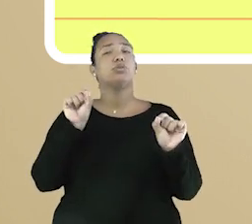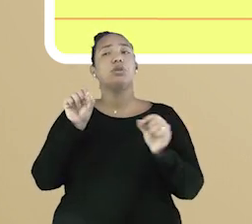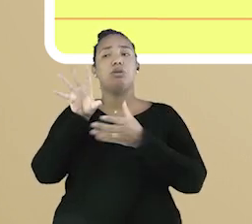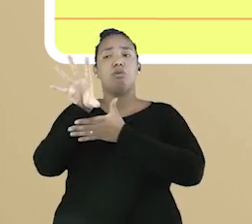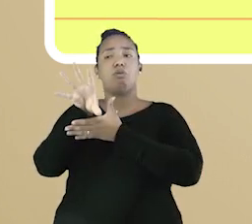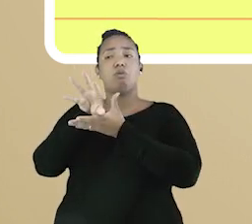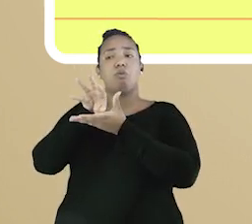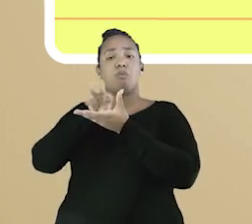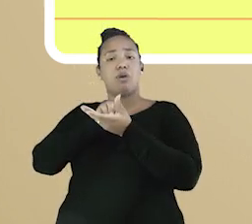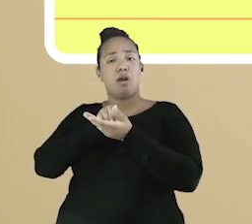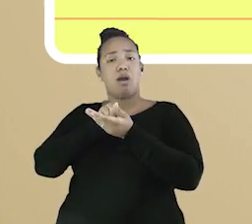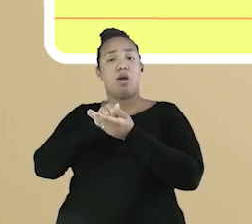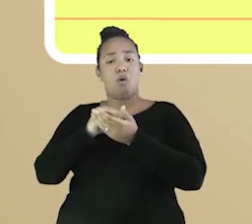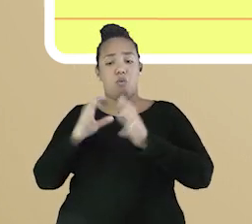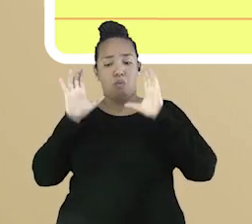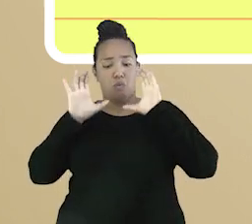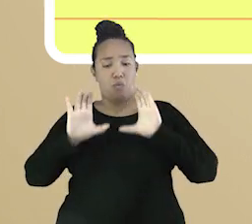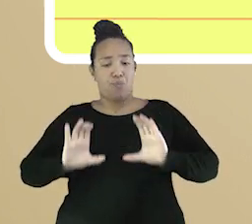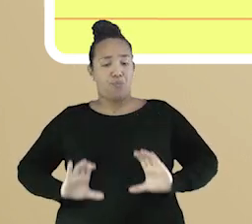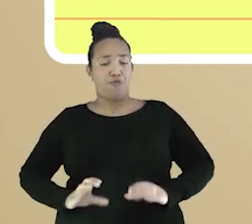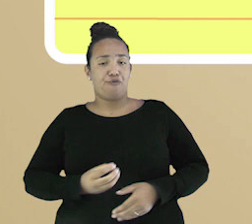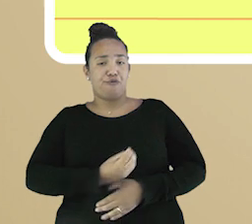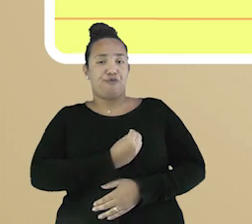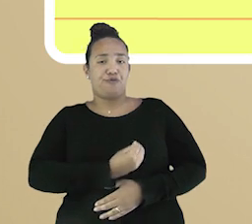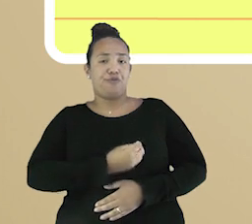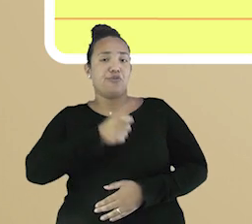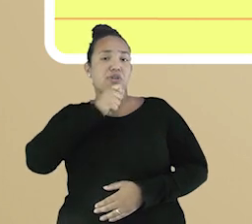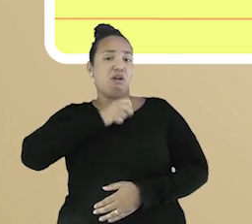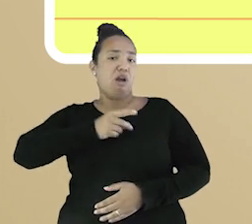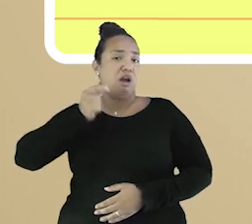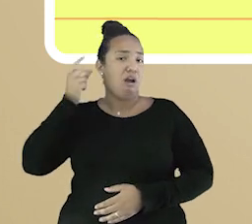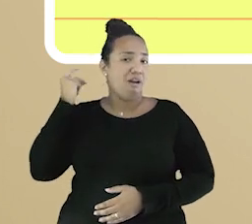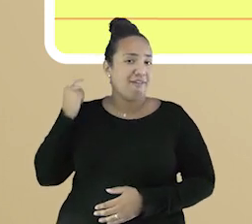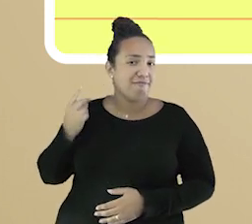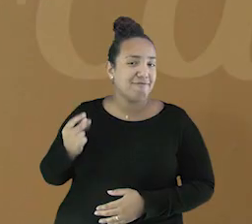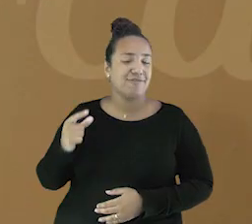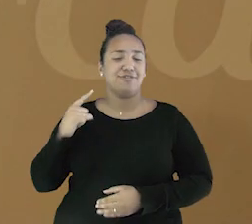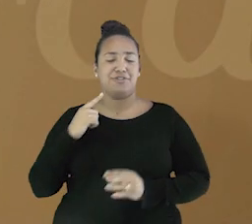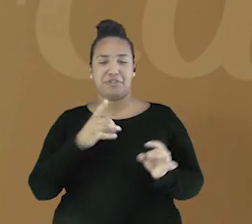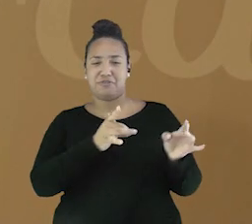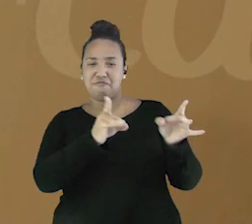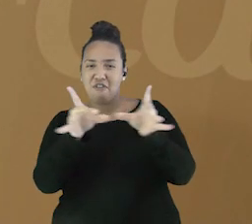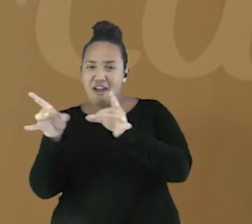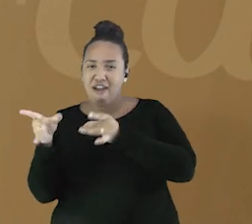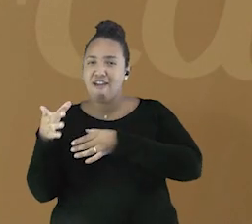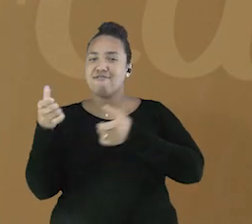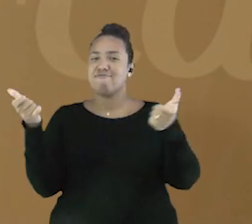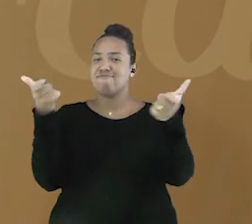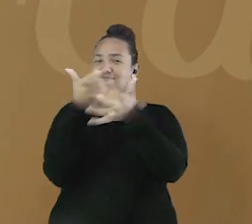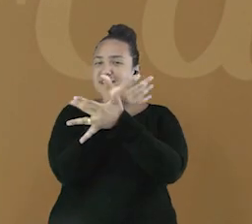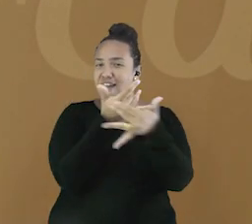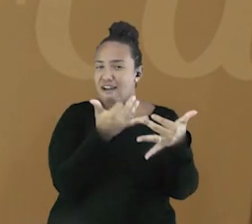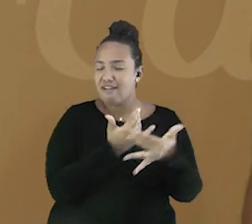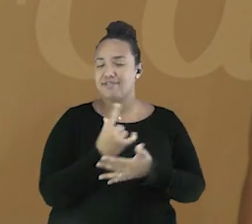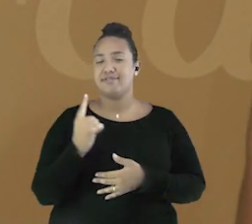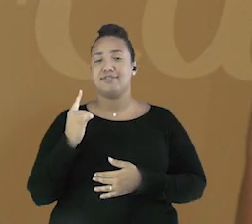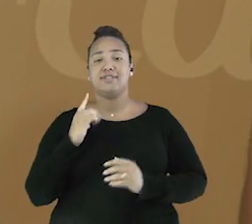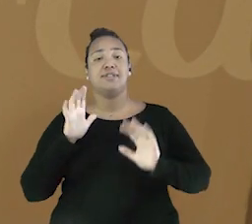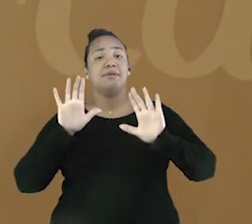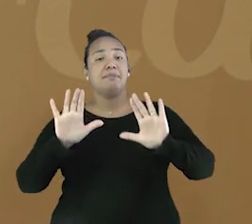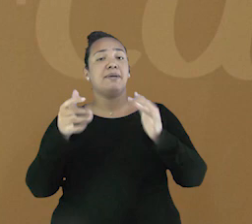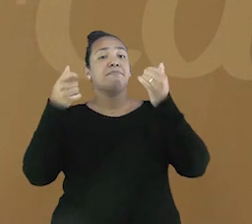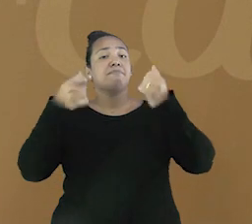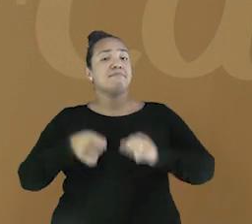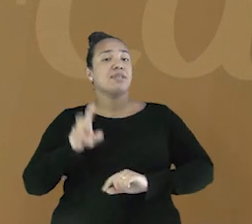nos modelos de vida da antiguidade, com grandes comércios e grandes cidades. Para entender isso, a gente precisa relembrar